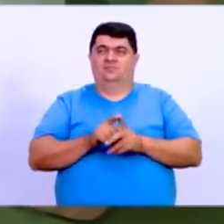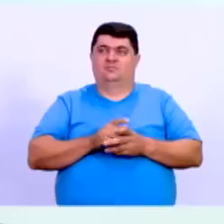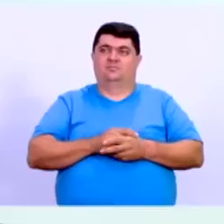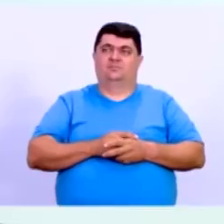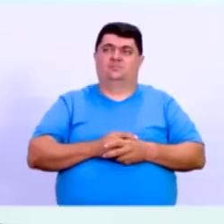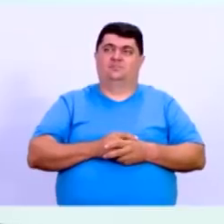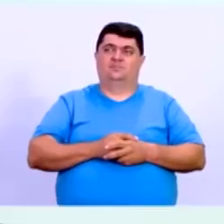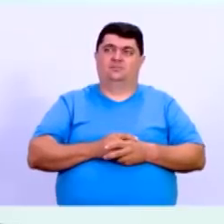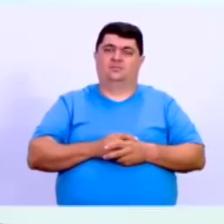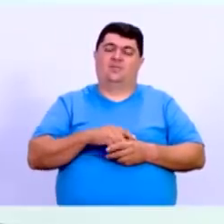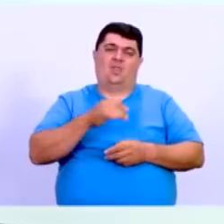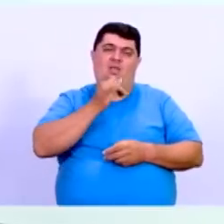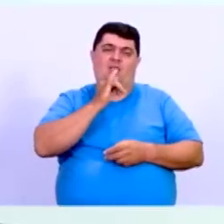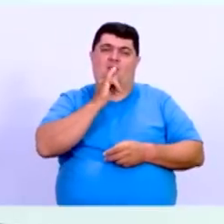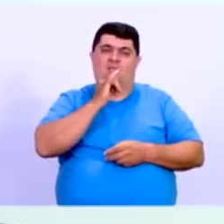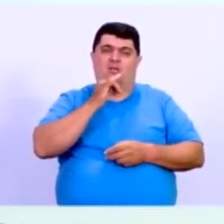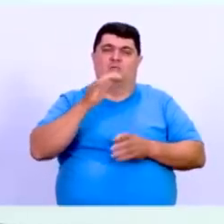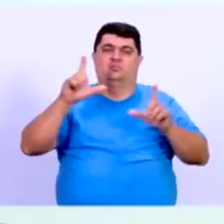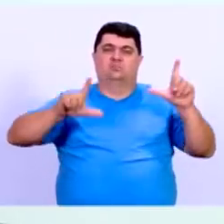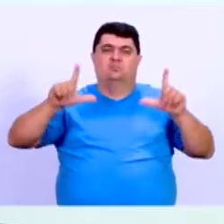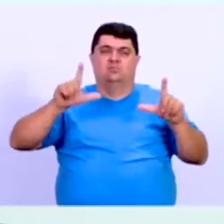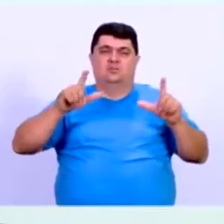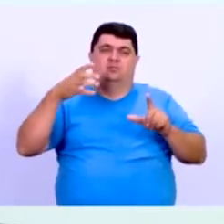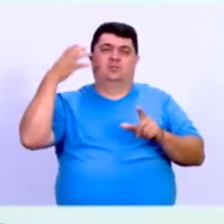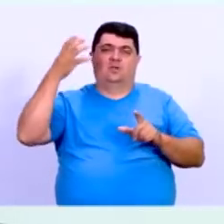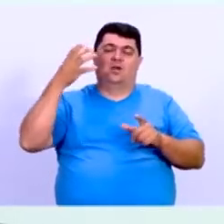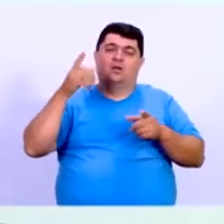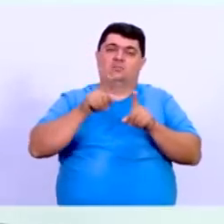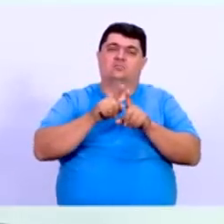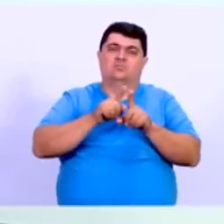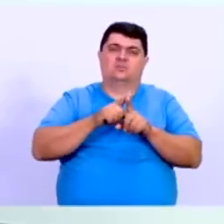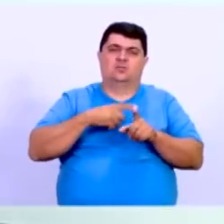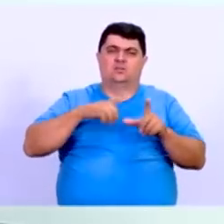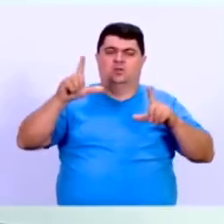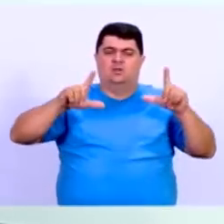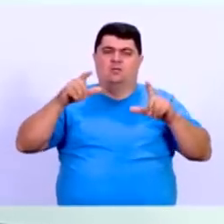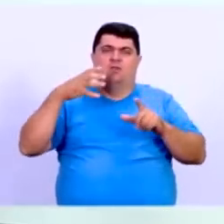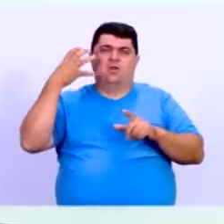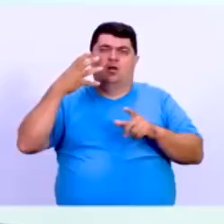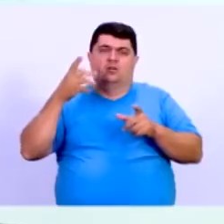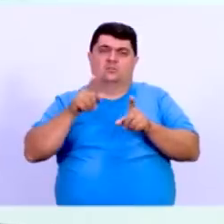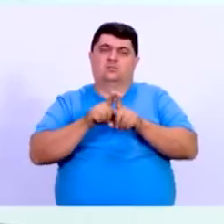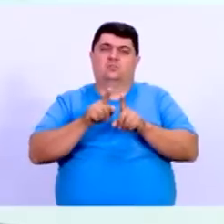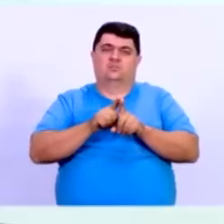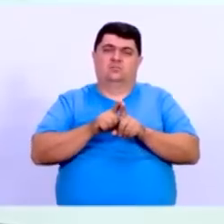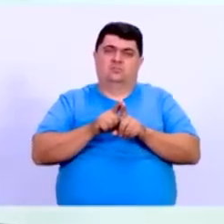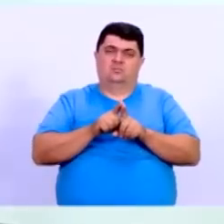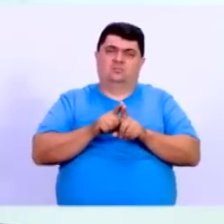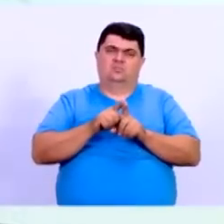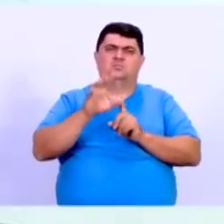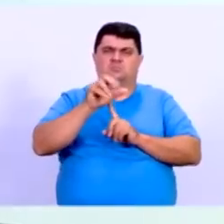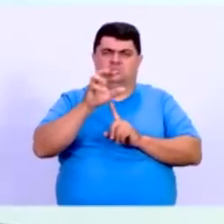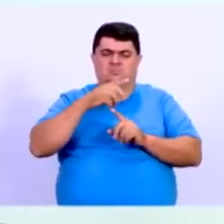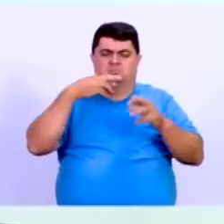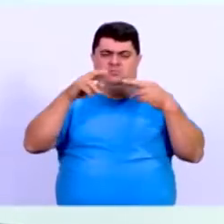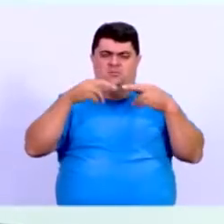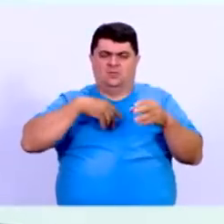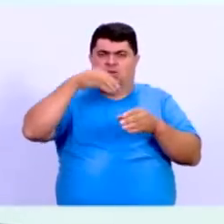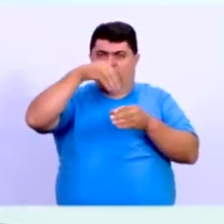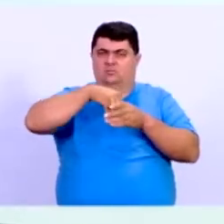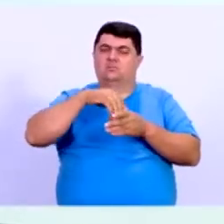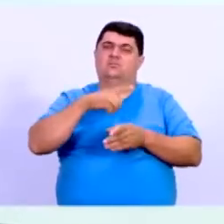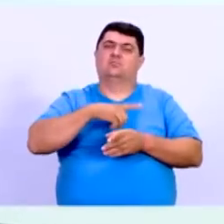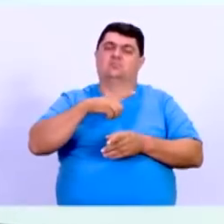olha, demos o exemplo aí da televisão, do rádio, e você fala assim, poxa, eu tenho TV e tenho rádio em casa. Então quer dizer que a rede de computador está presente naquele